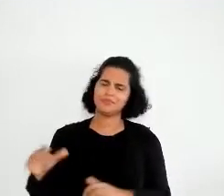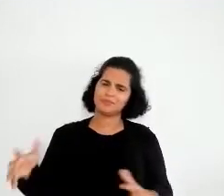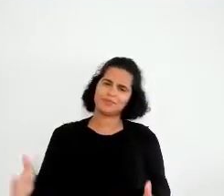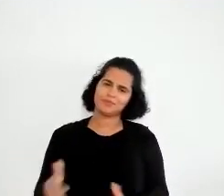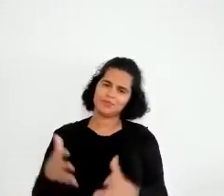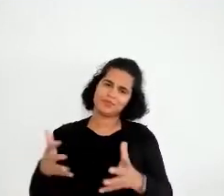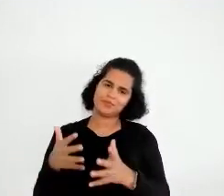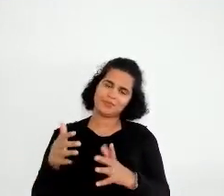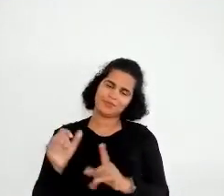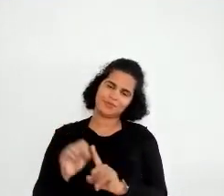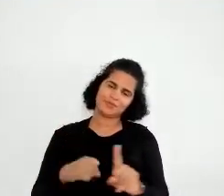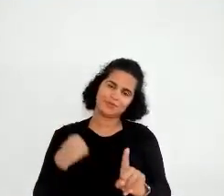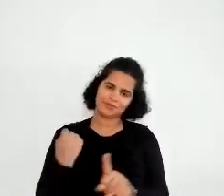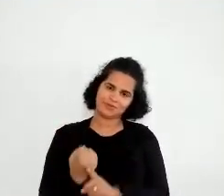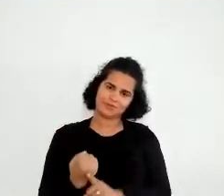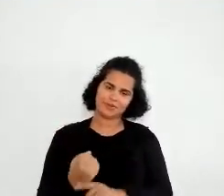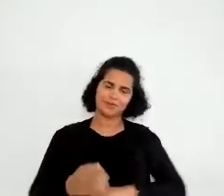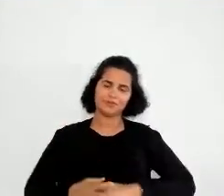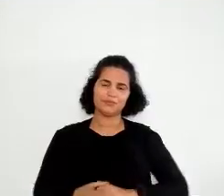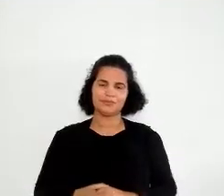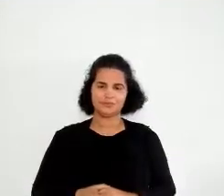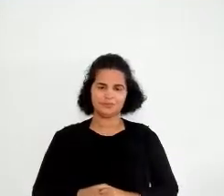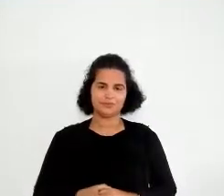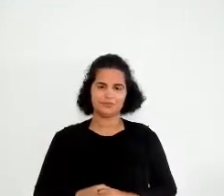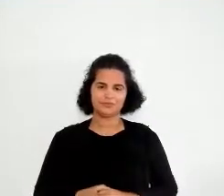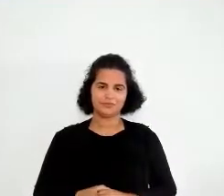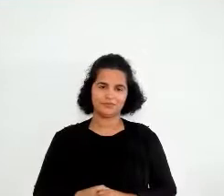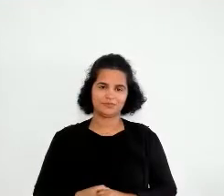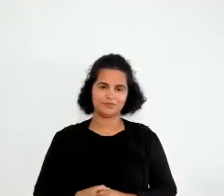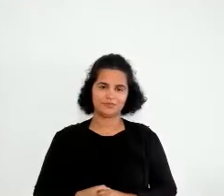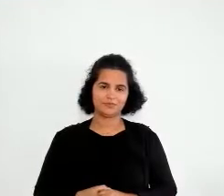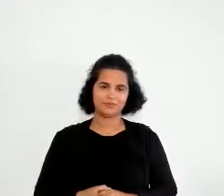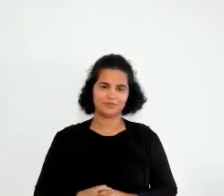potiguar. Muito obrigado a todos.